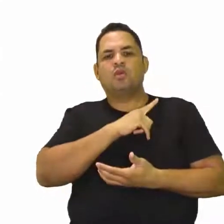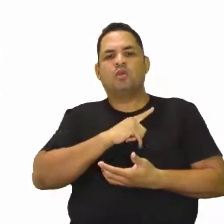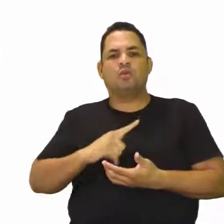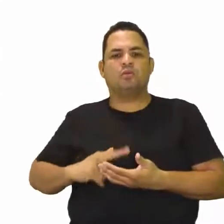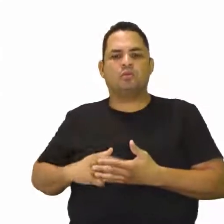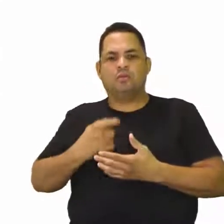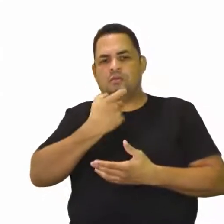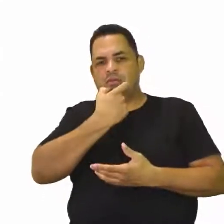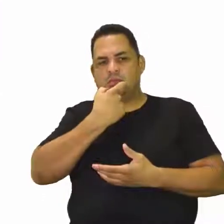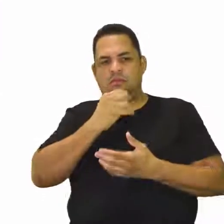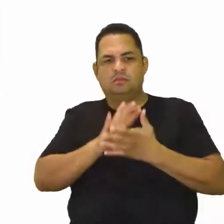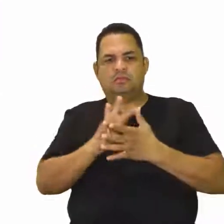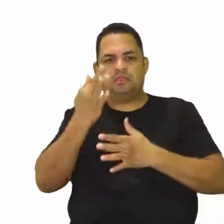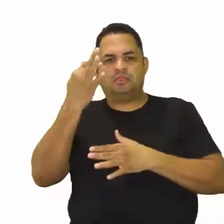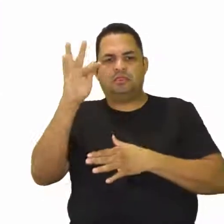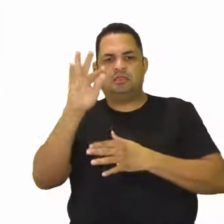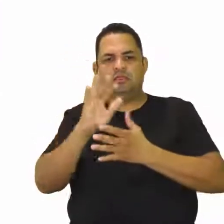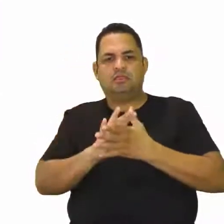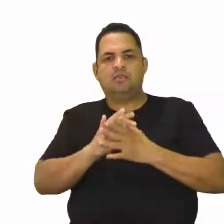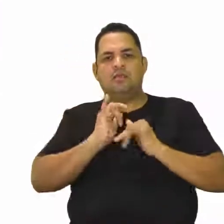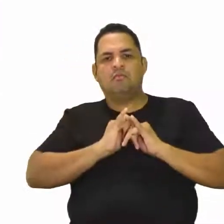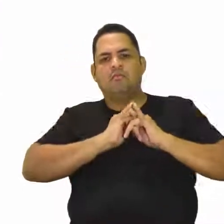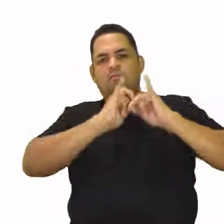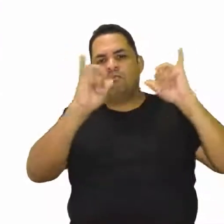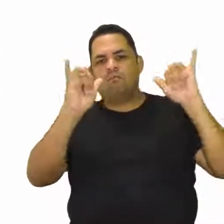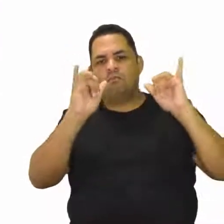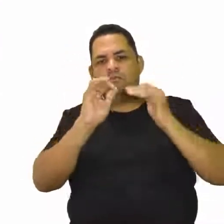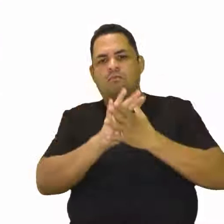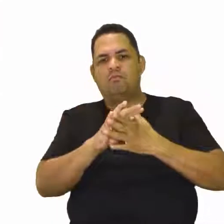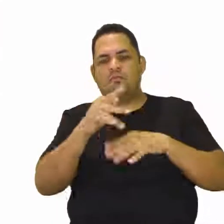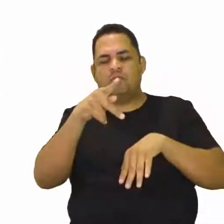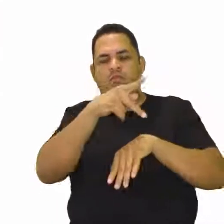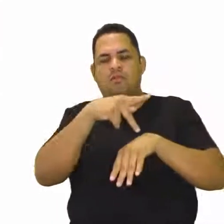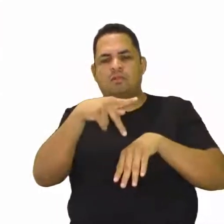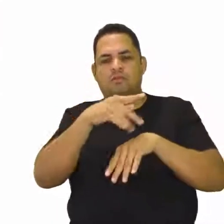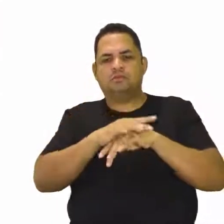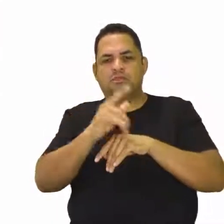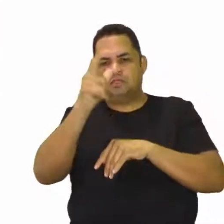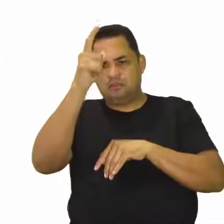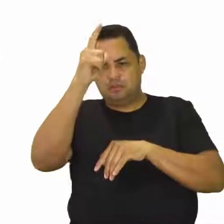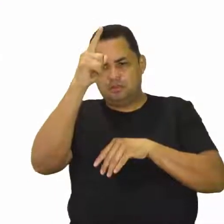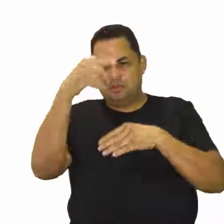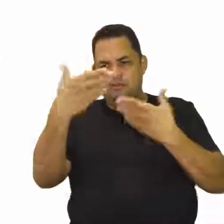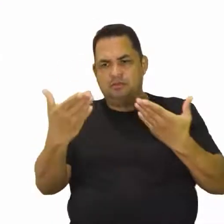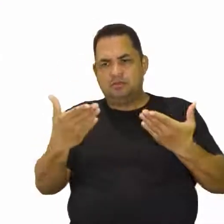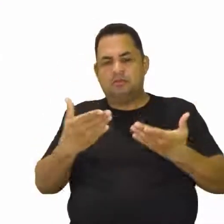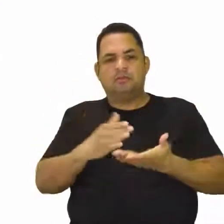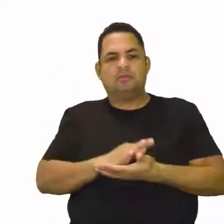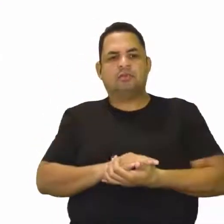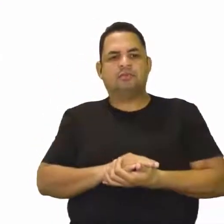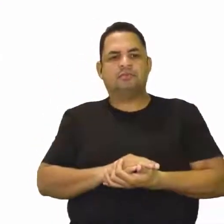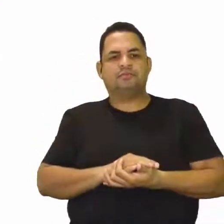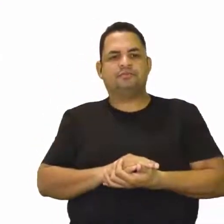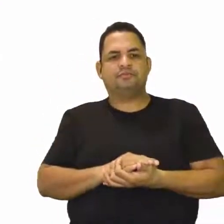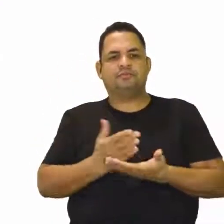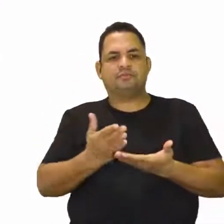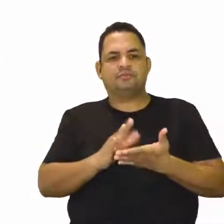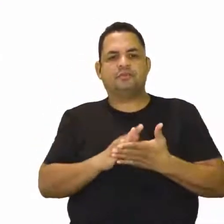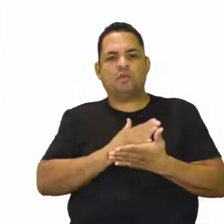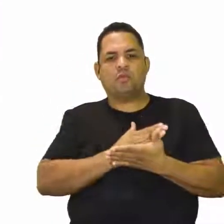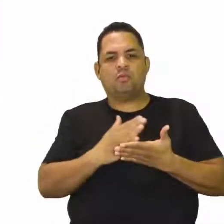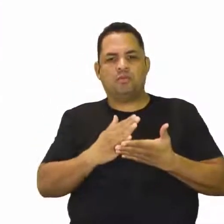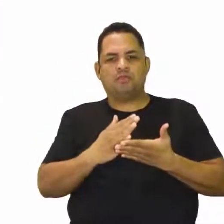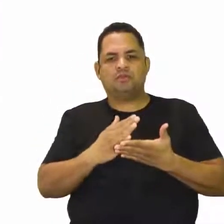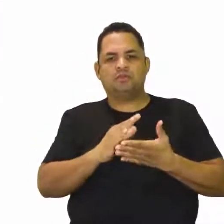da Inglaterra e da França declaram guerra à Alemanha. Viu? Esse teria